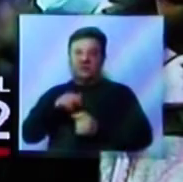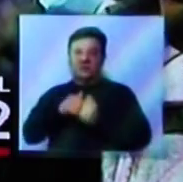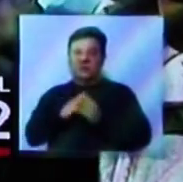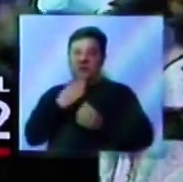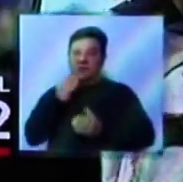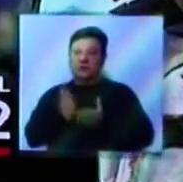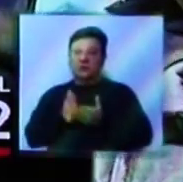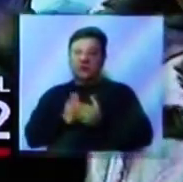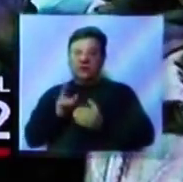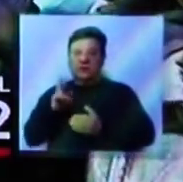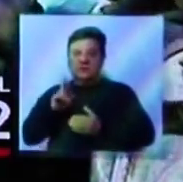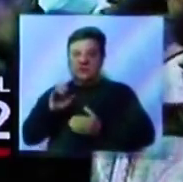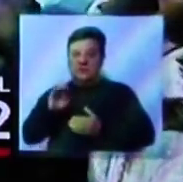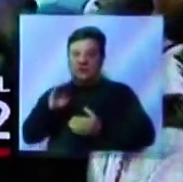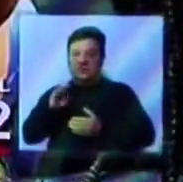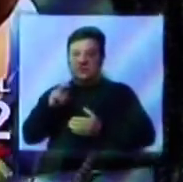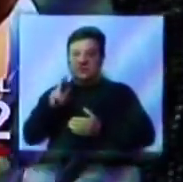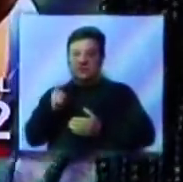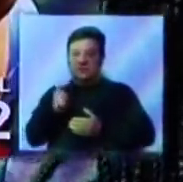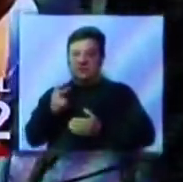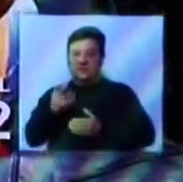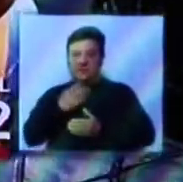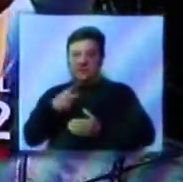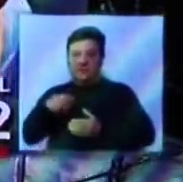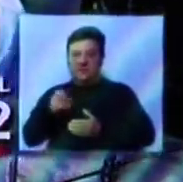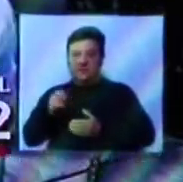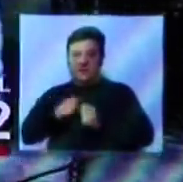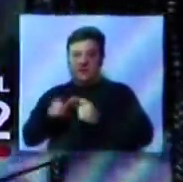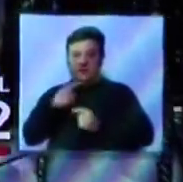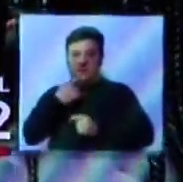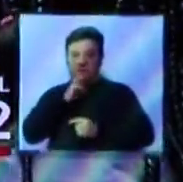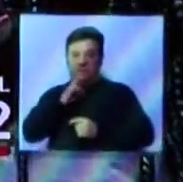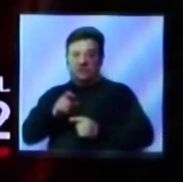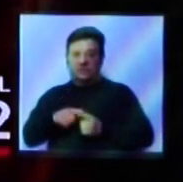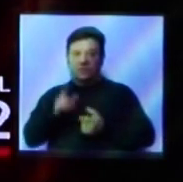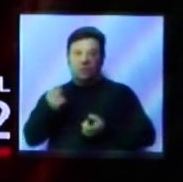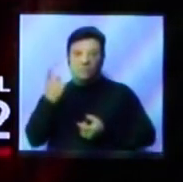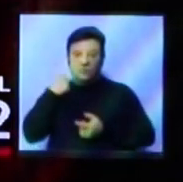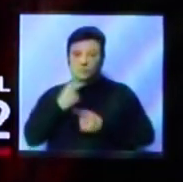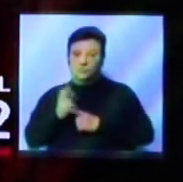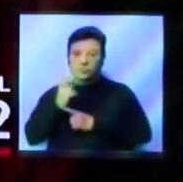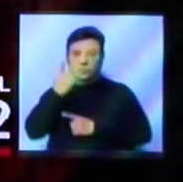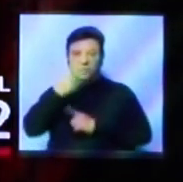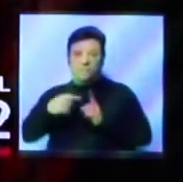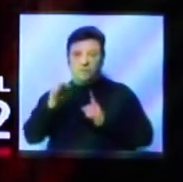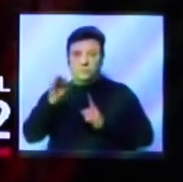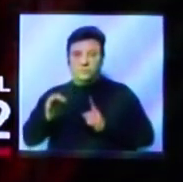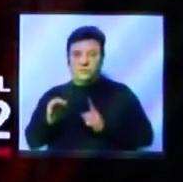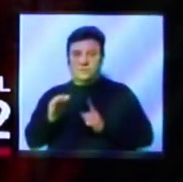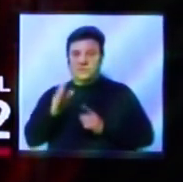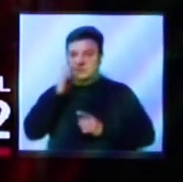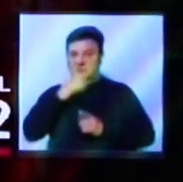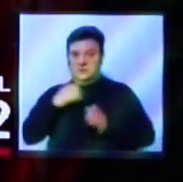alunos da escola secundária Azevedo Neves, na Amadora, deixam alerta. O ano passado crescemos 1,5%. Se